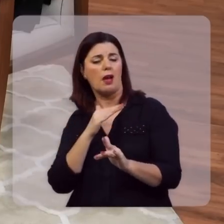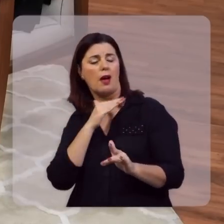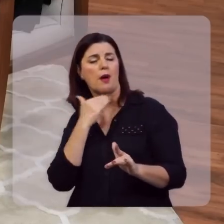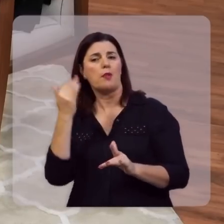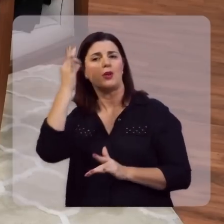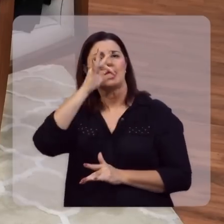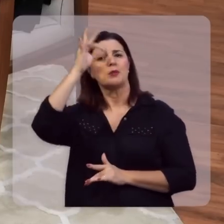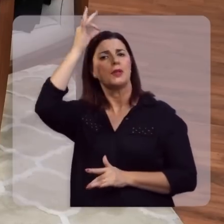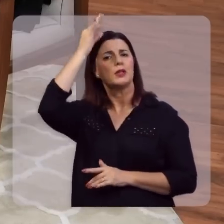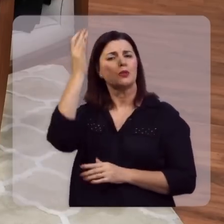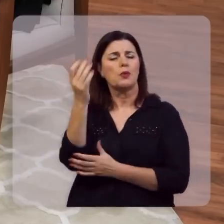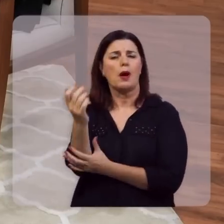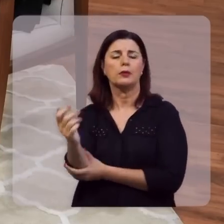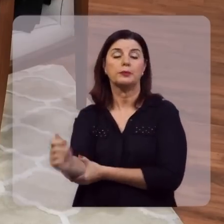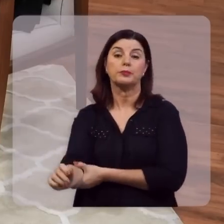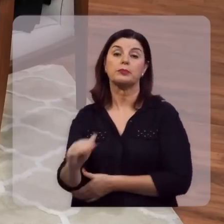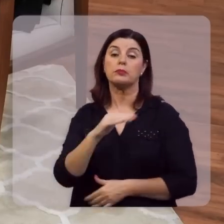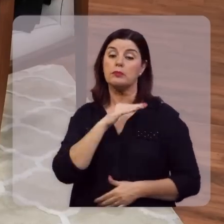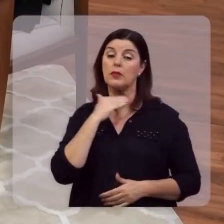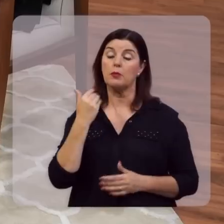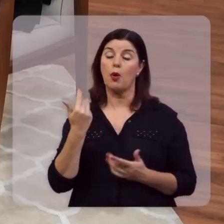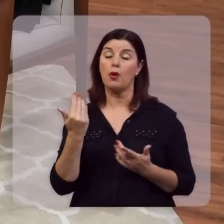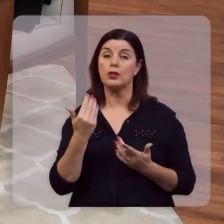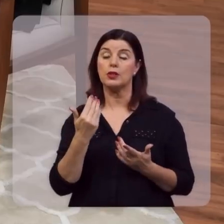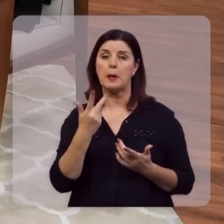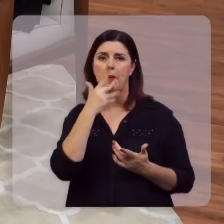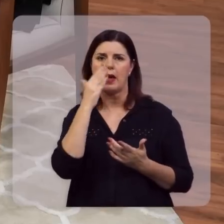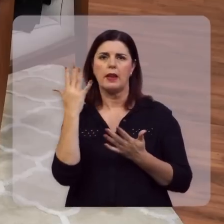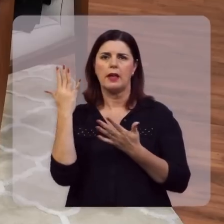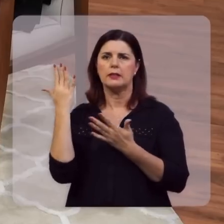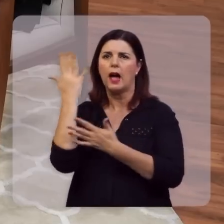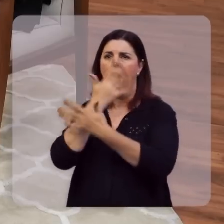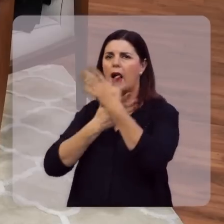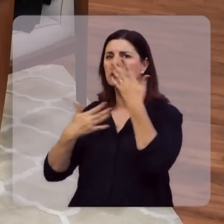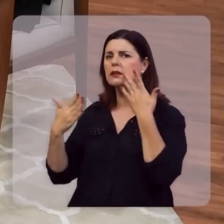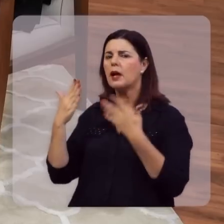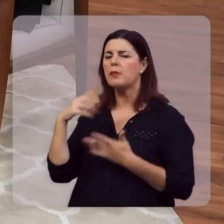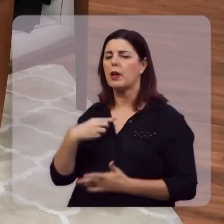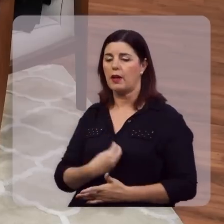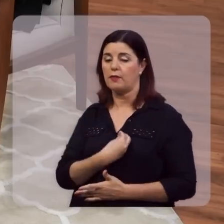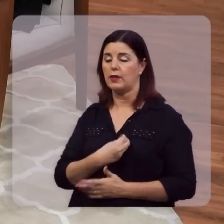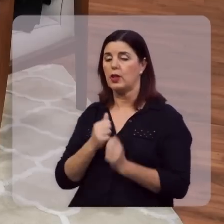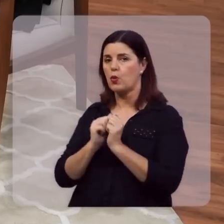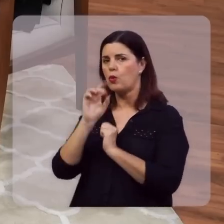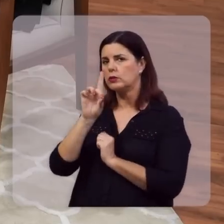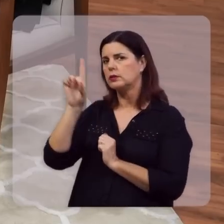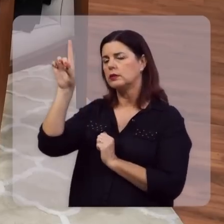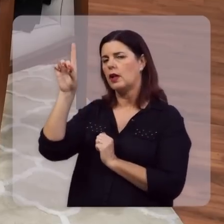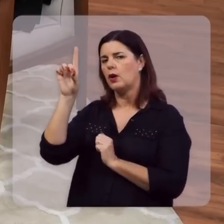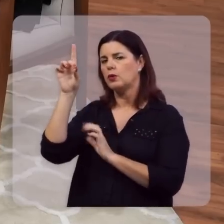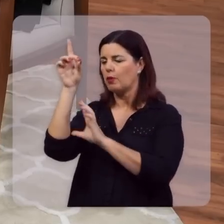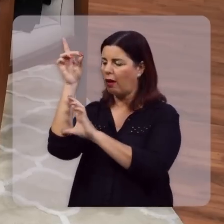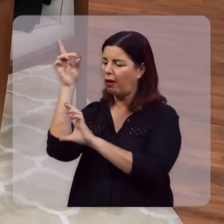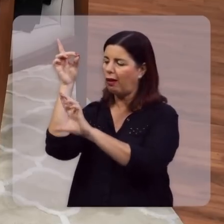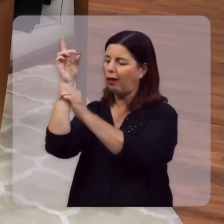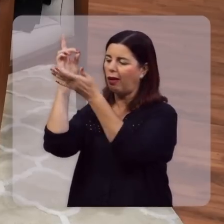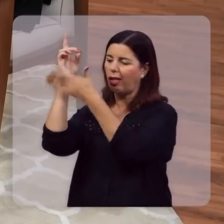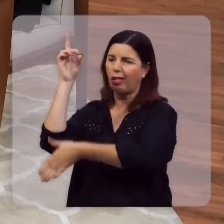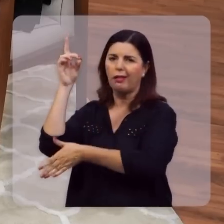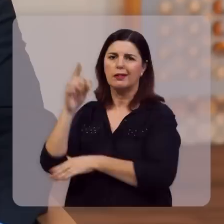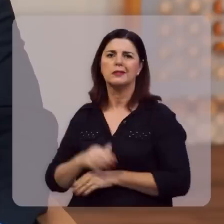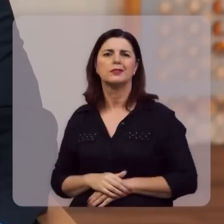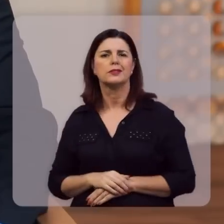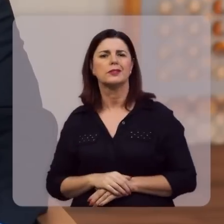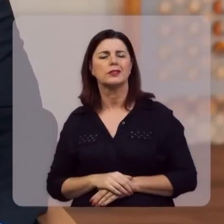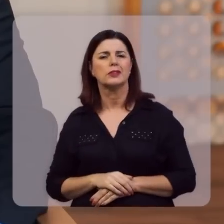morte espiritual, aquela morte que nos impede de ter vida e vida com Deus, porque o galho foi cortado.